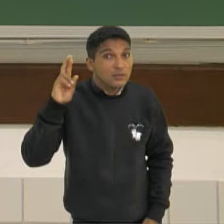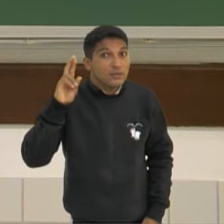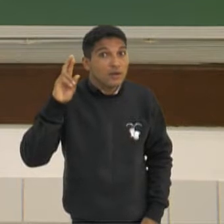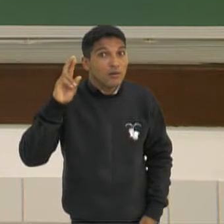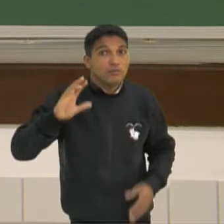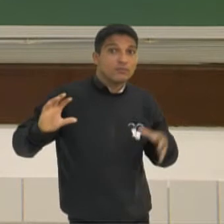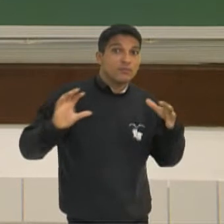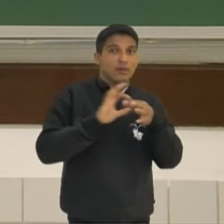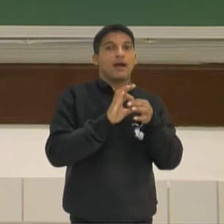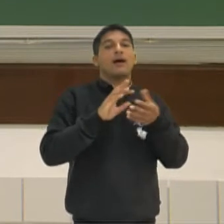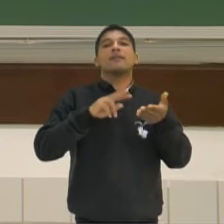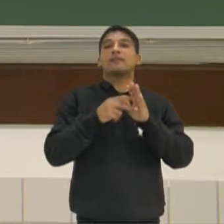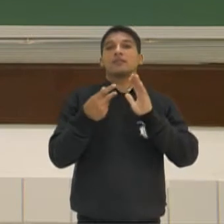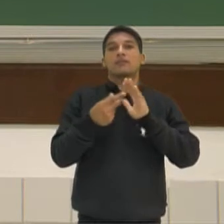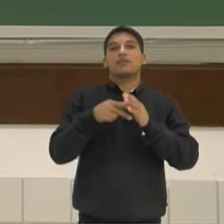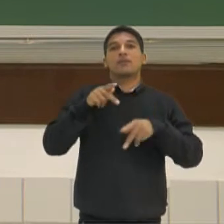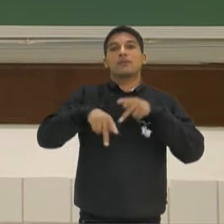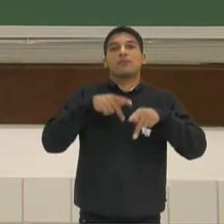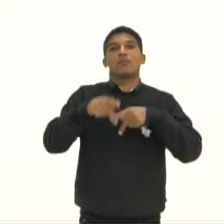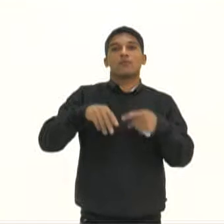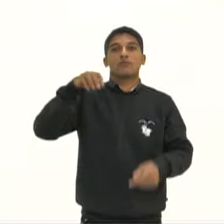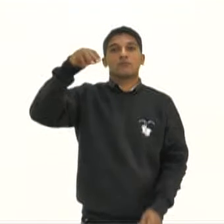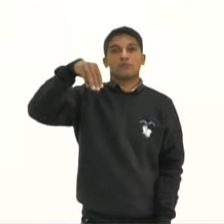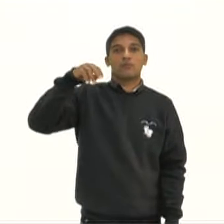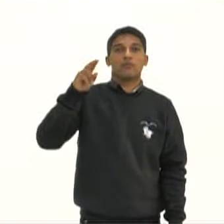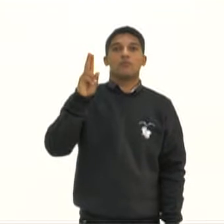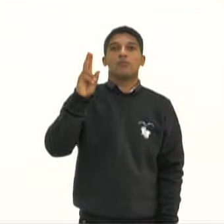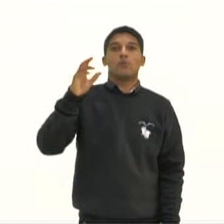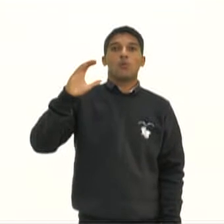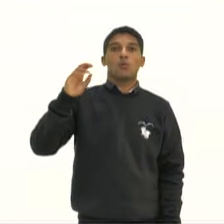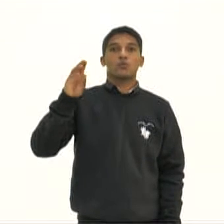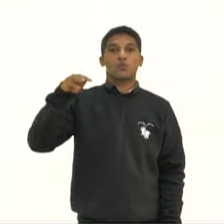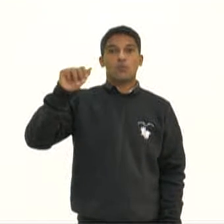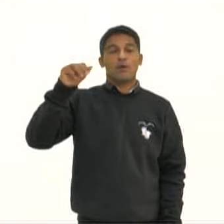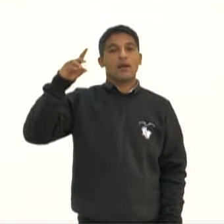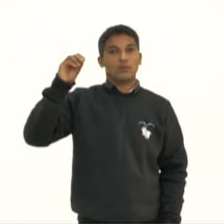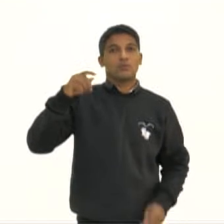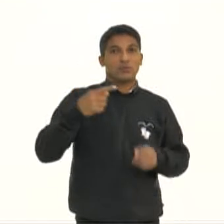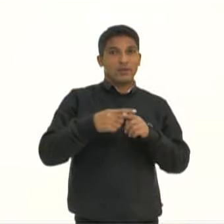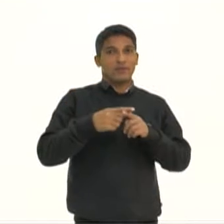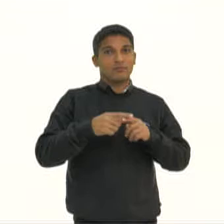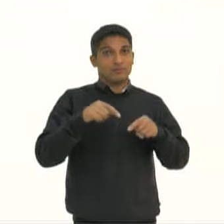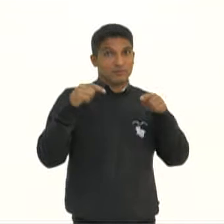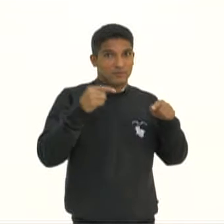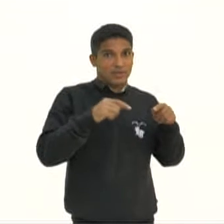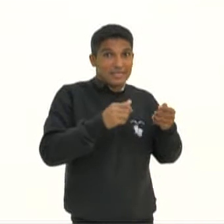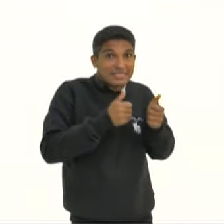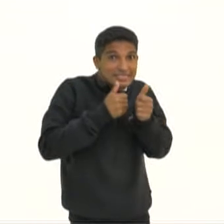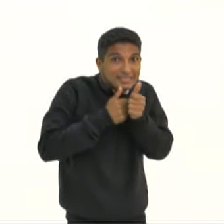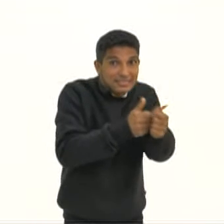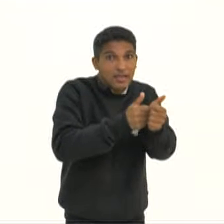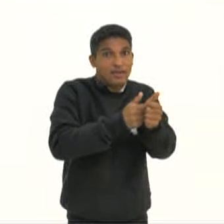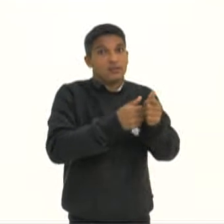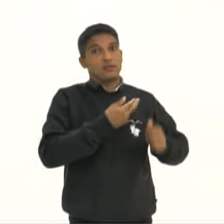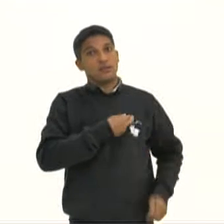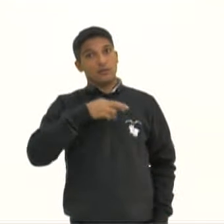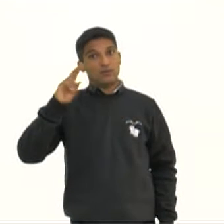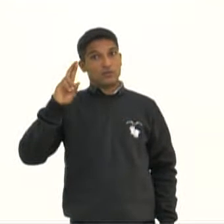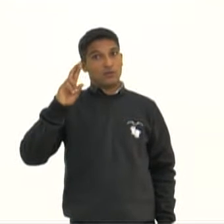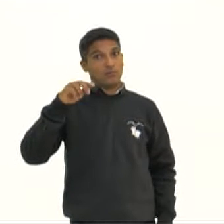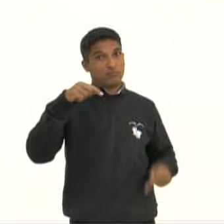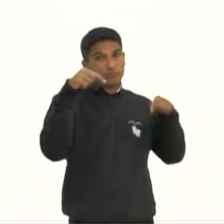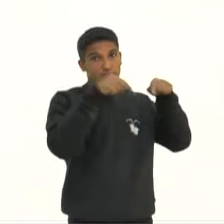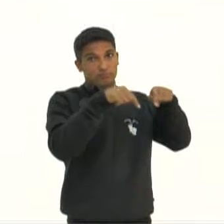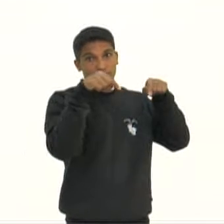Voltamos então na nossa retomada, que após a morte do profeta Maomé, os islâmicos eles vão se dividir em